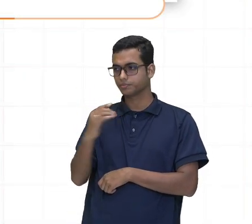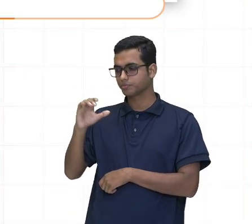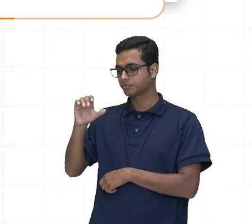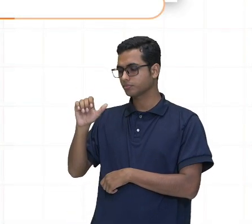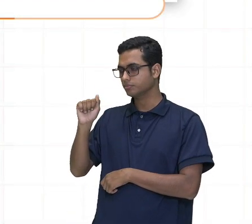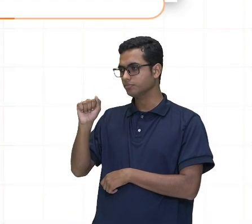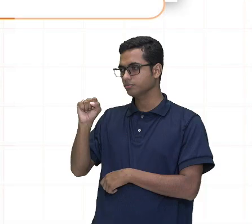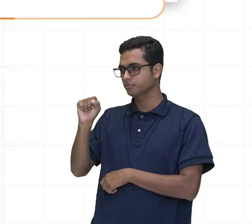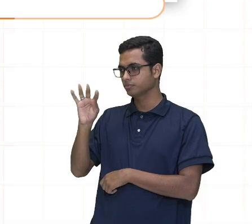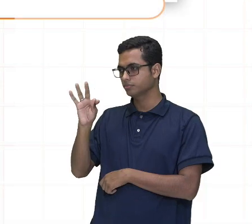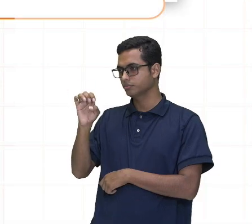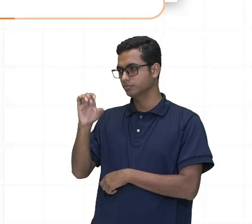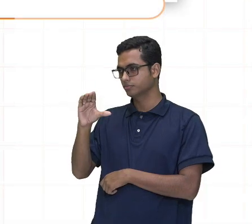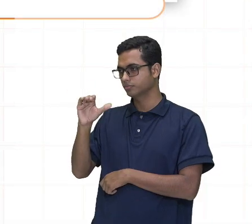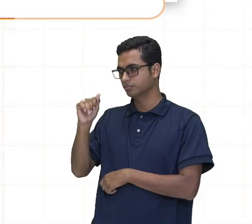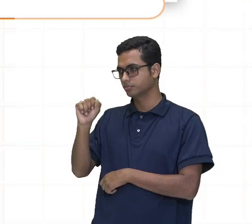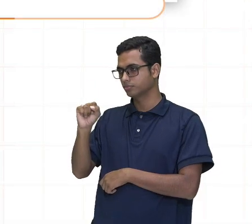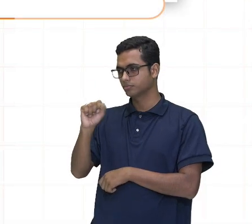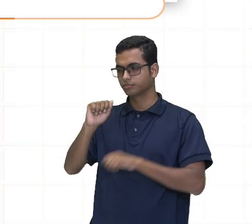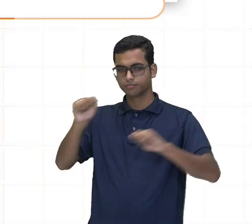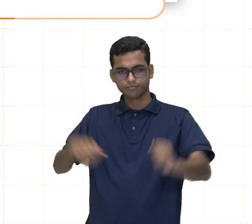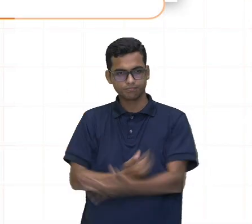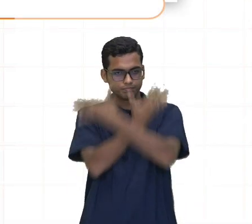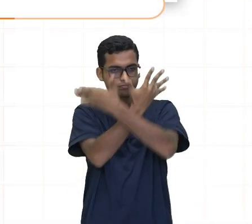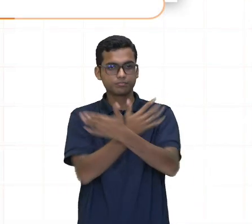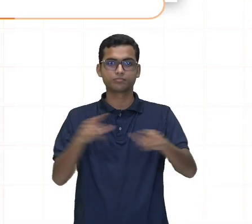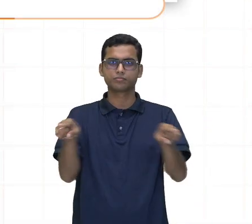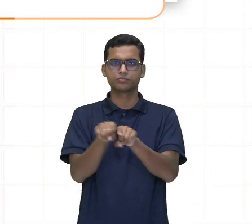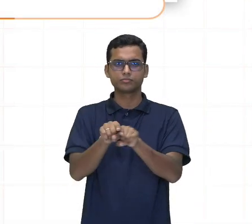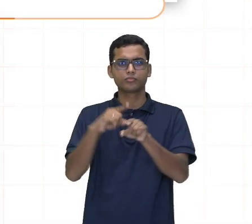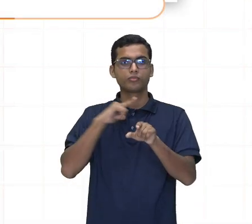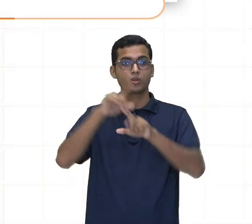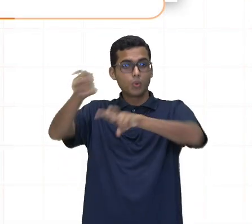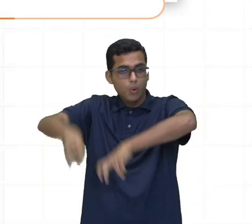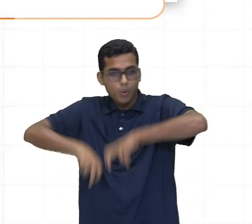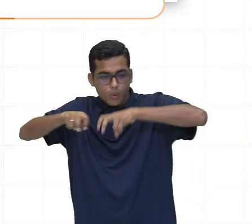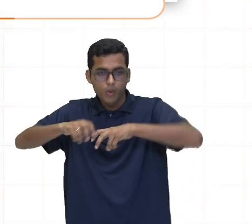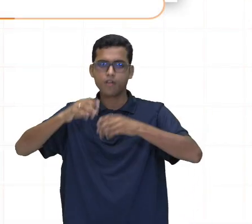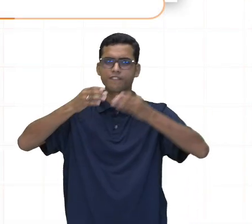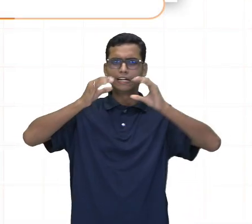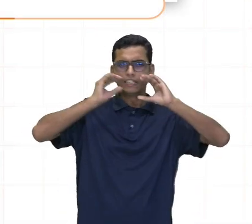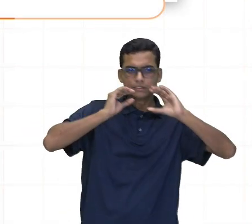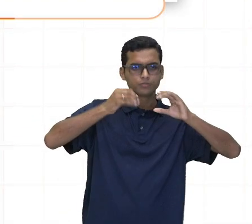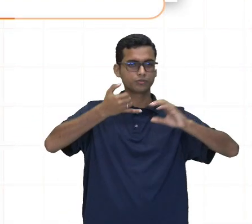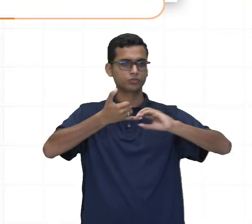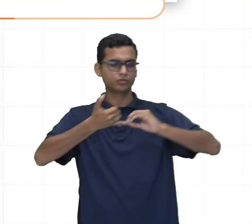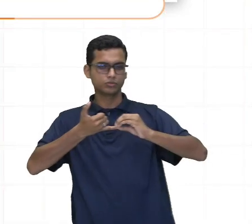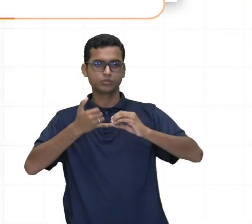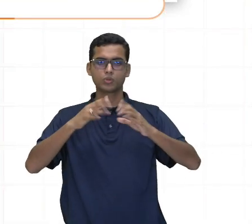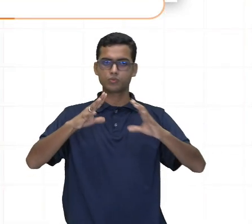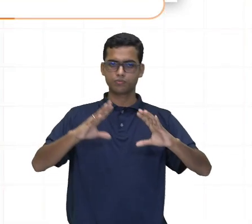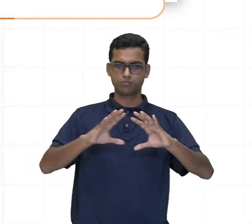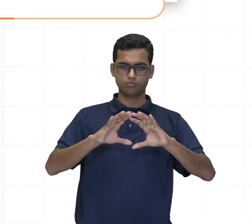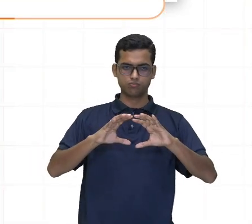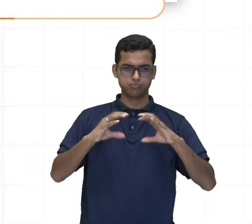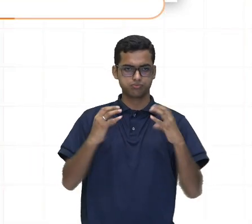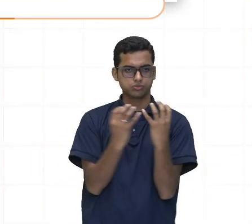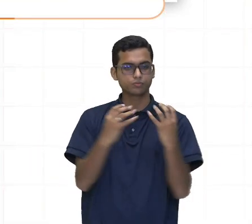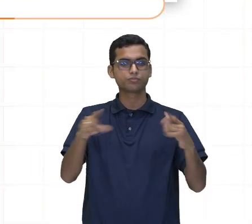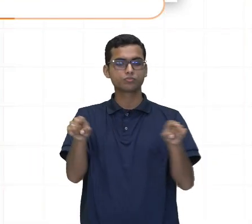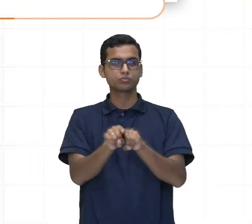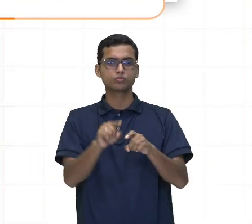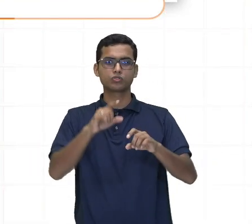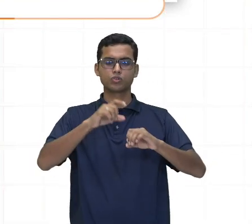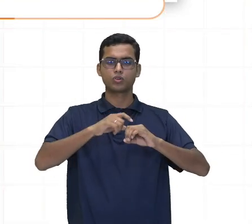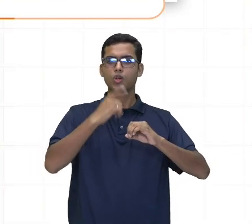milho, feijão, abóbora, tomate, cacau. Eles construíram o que nós chamamos de